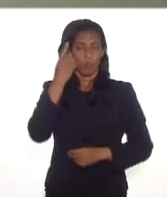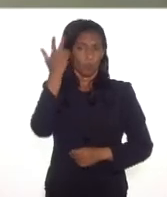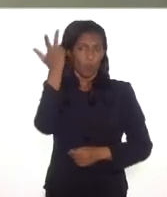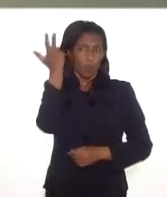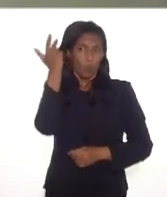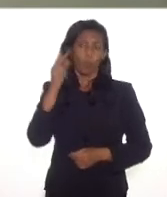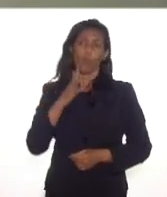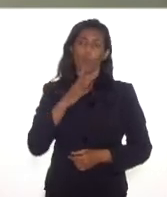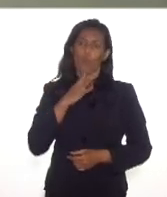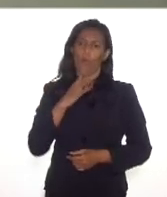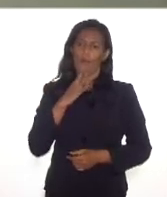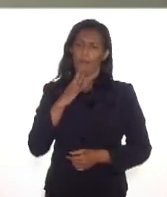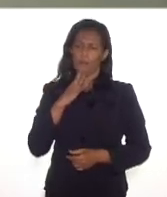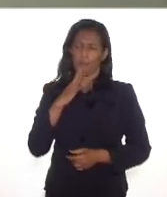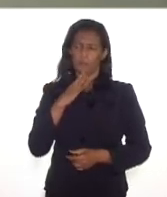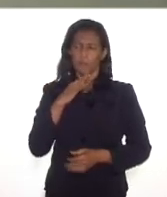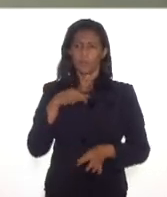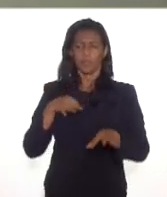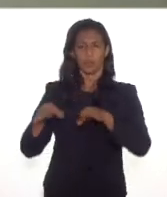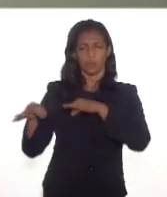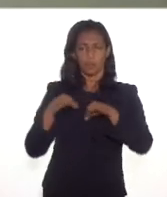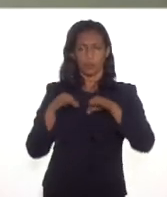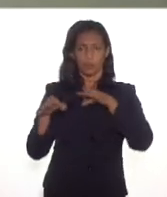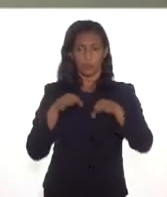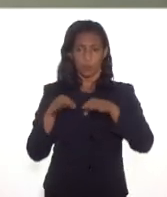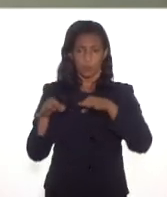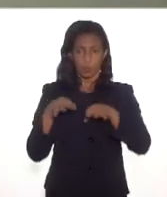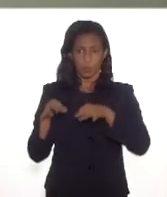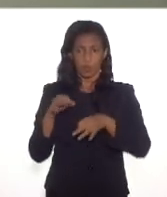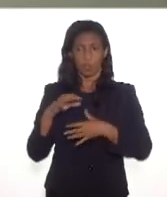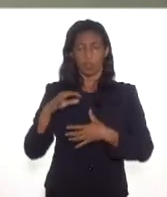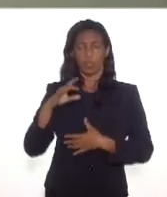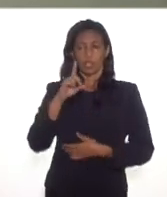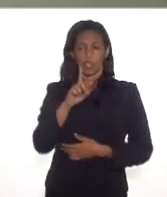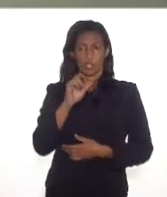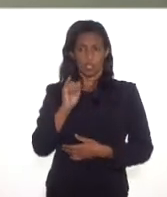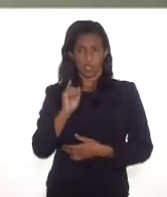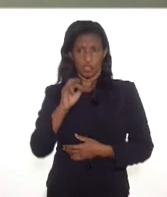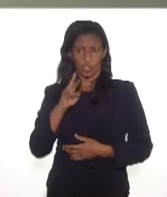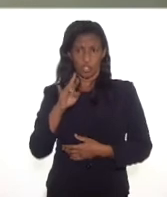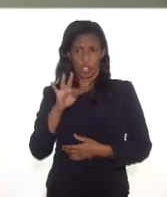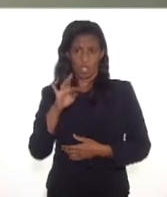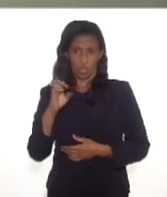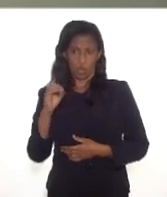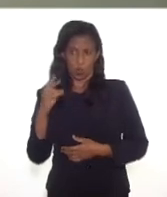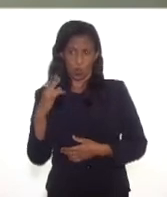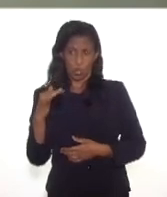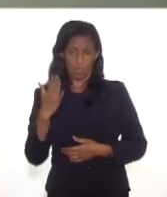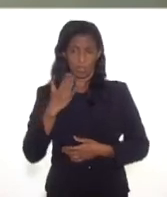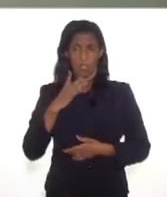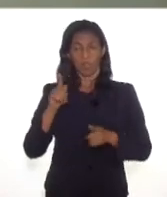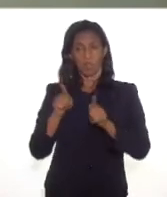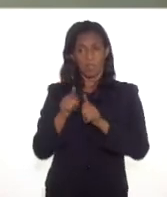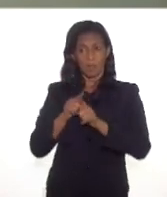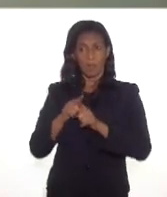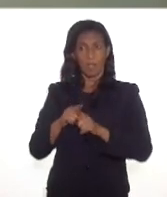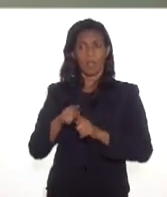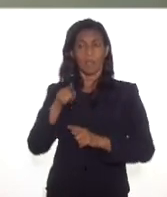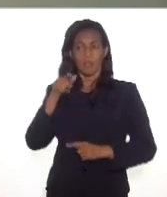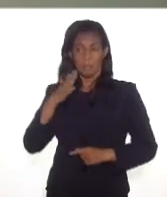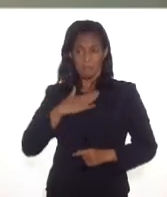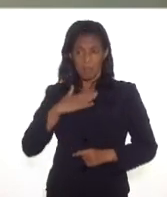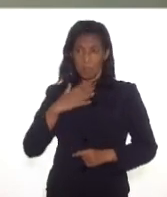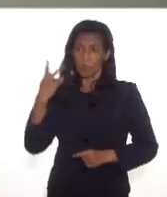bem. E os planos dos planos diretores derivam os PEUs, deputada Lucinha, que a senhora também conhece